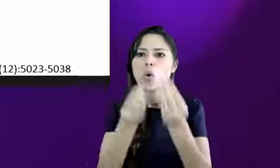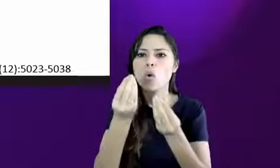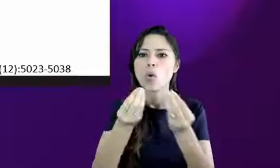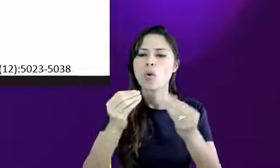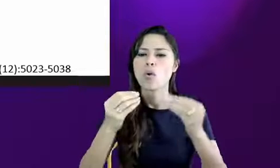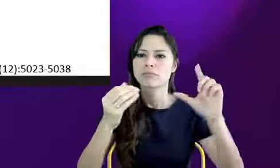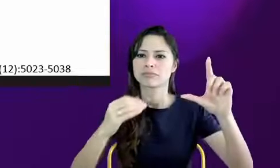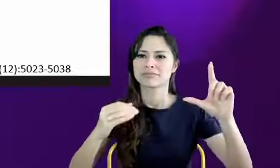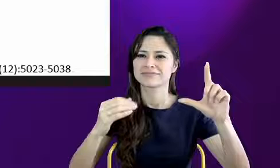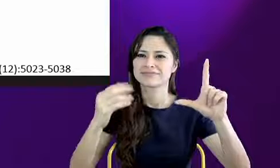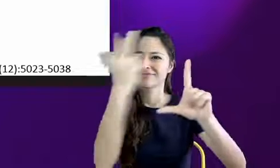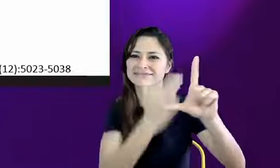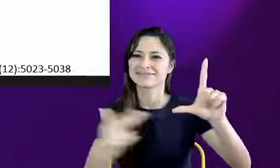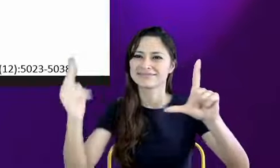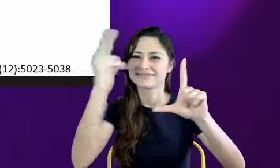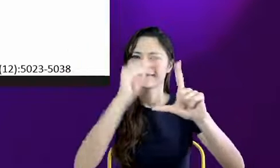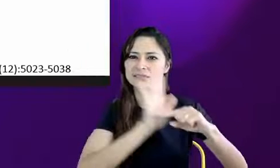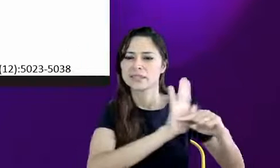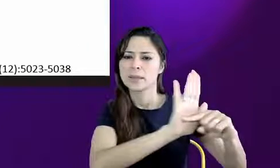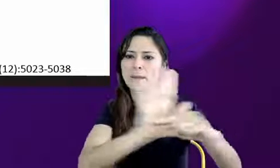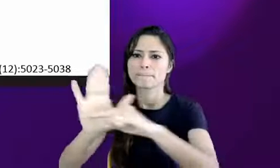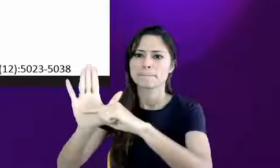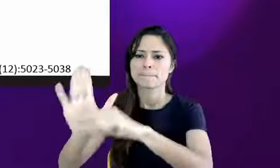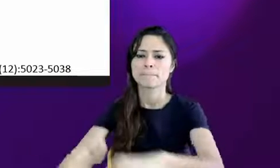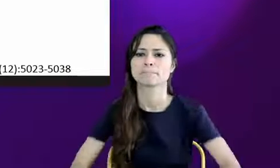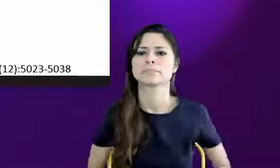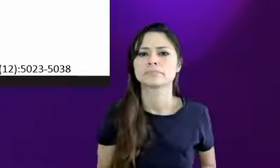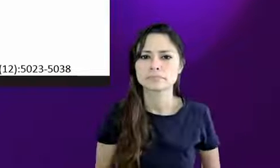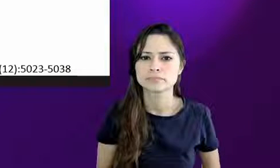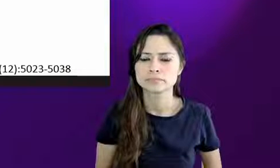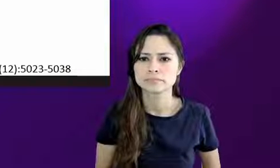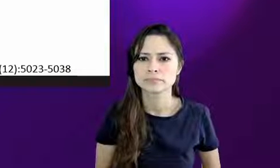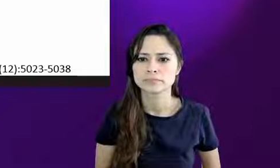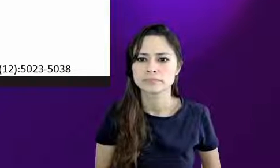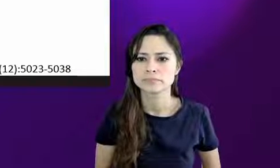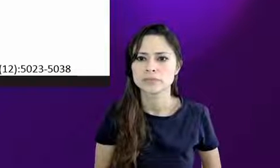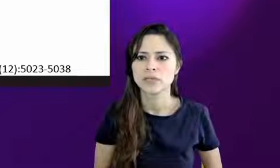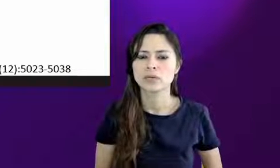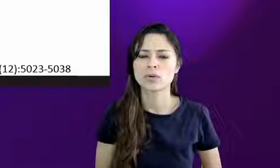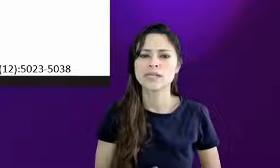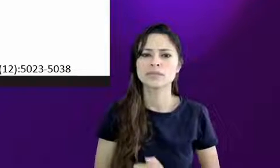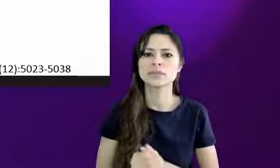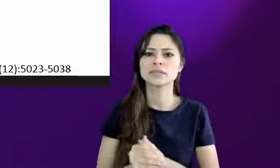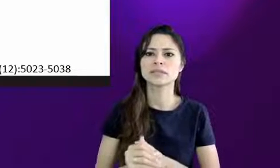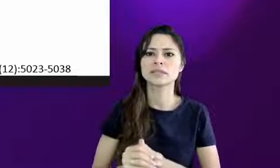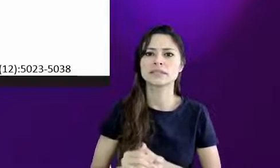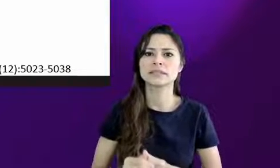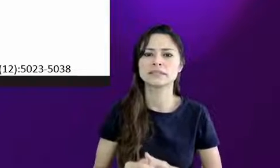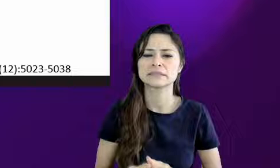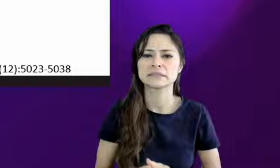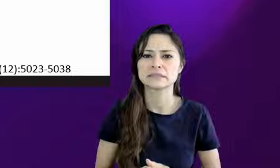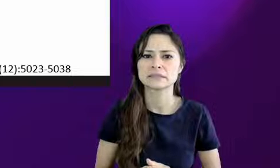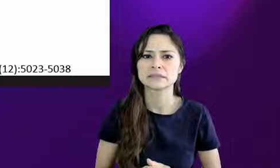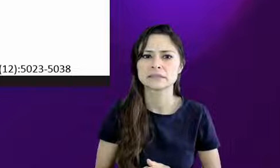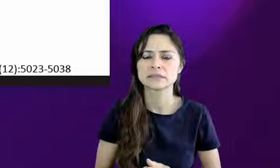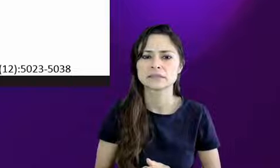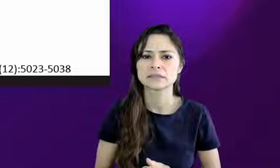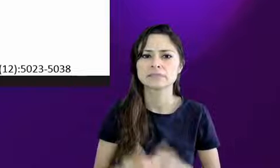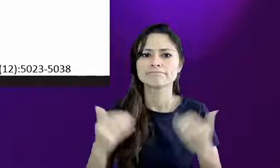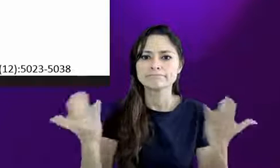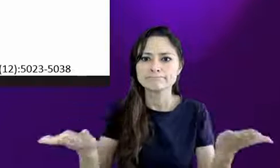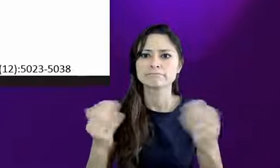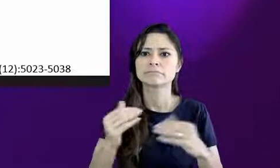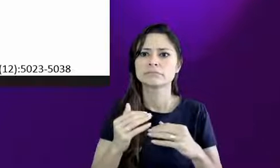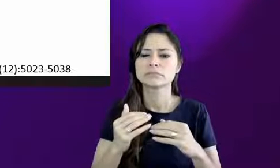como produção de células vermelhas, interferência no mecanismo da produção de lipídios. Por causa disso, o